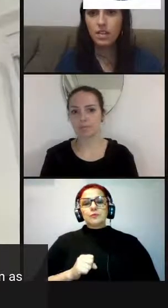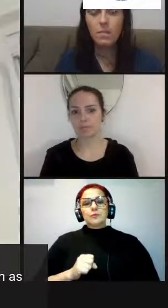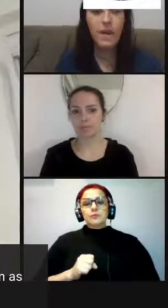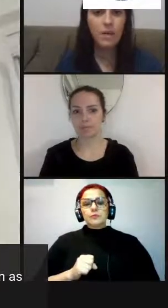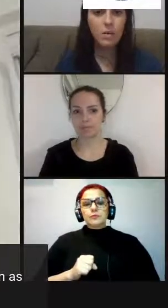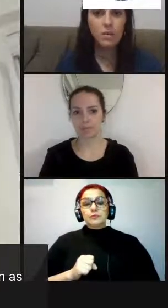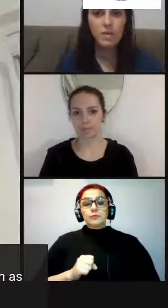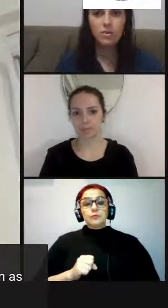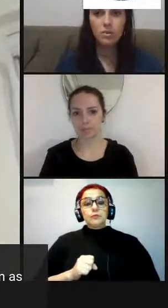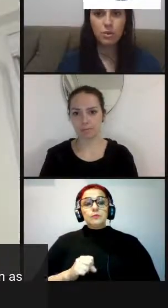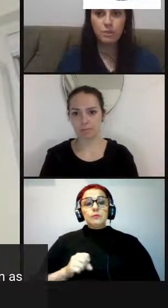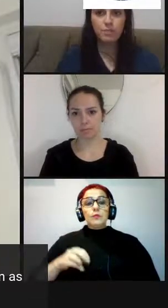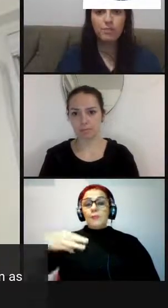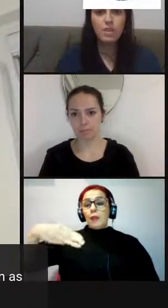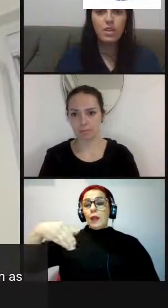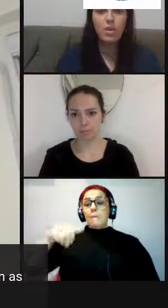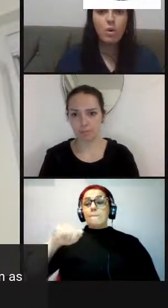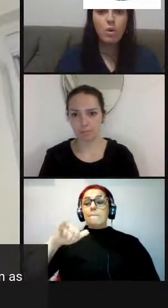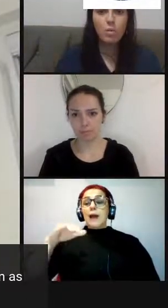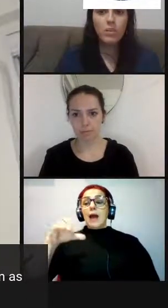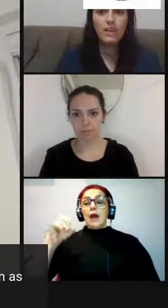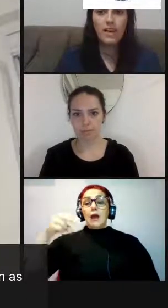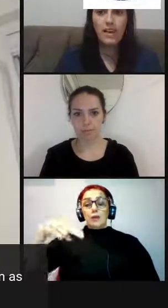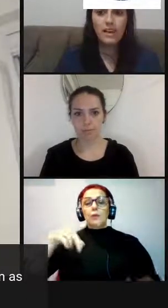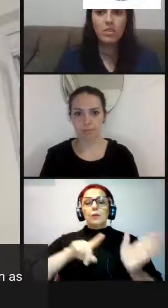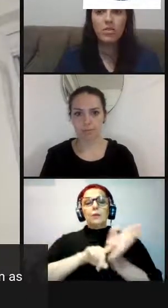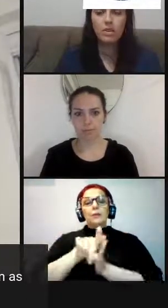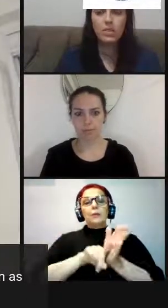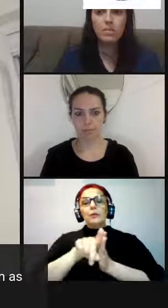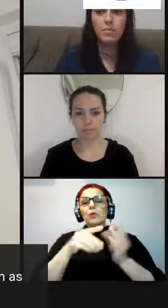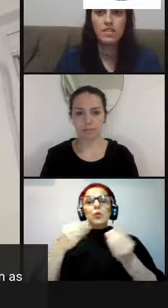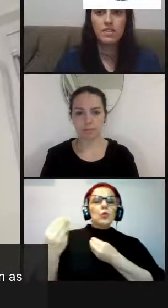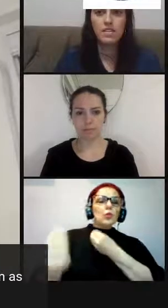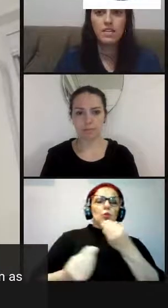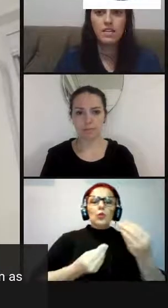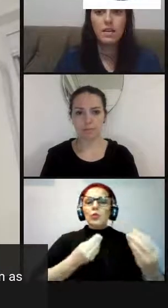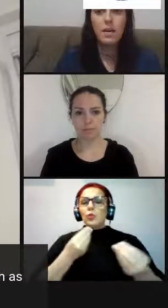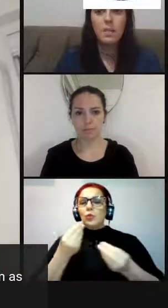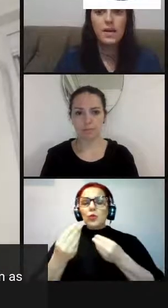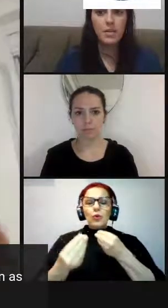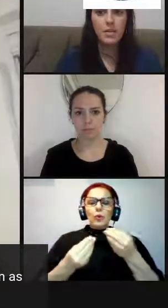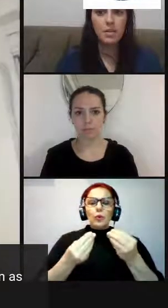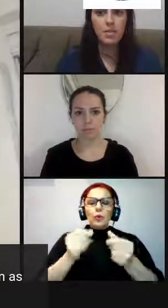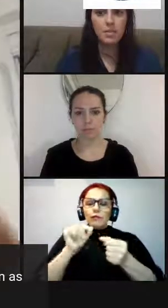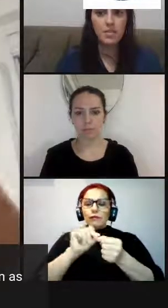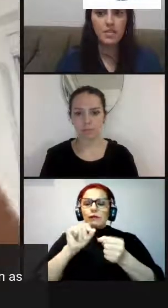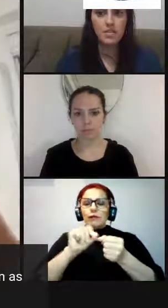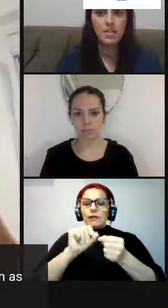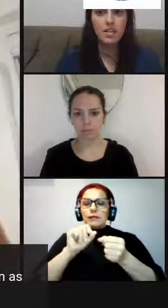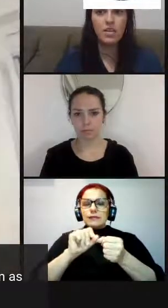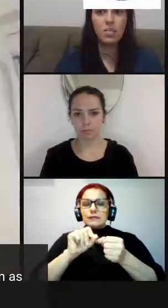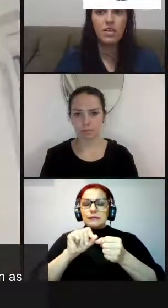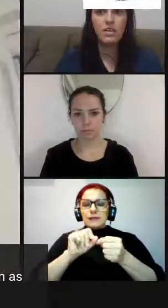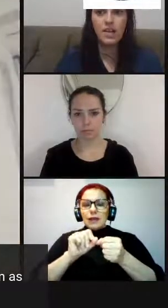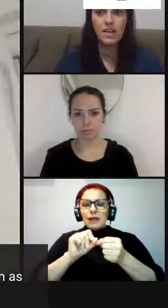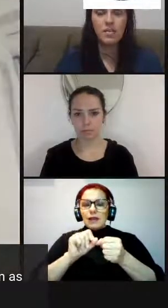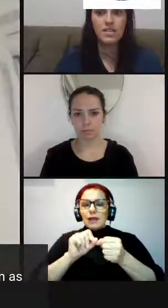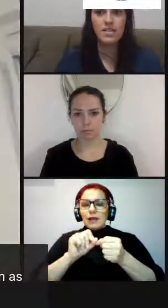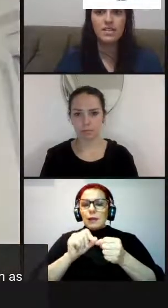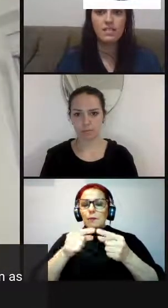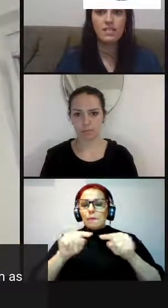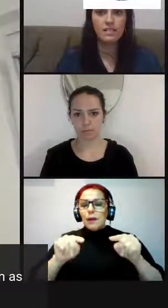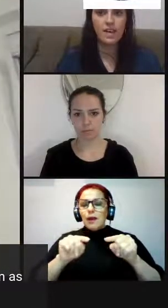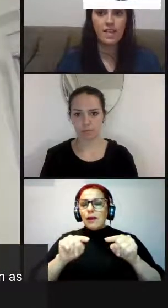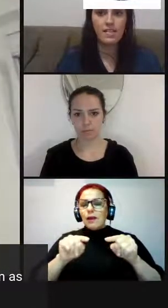bom então Maicon perguntou como lidar com toda a burocracia para abrir uma empresa e como